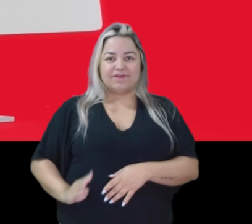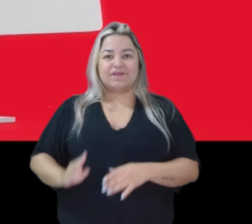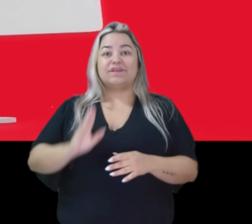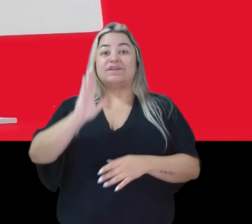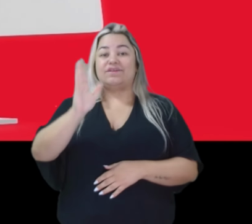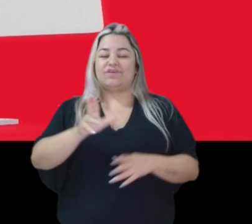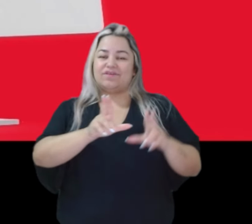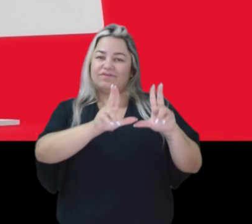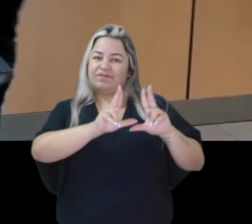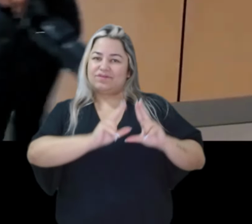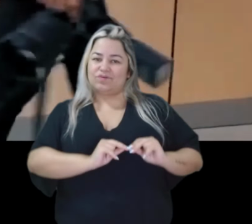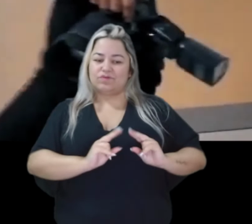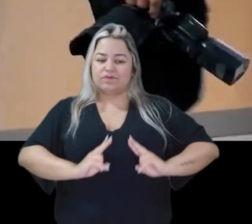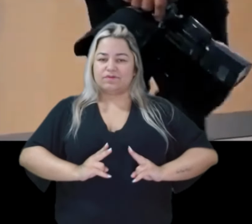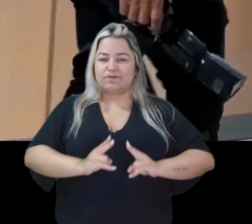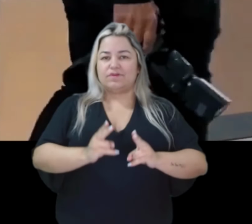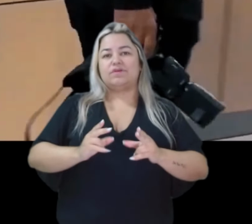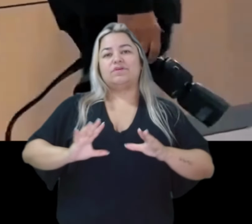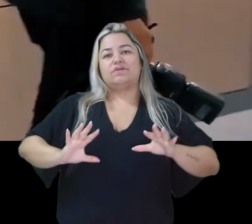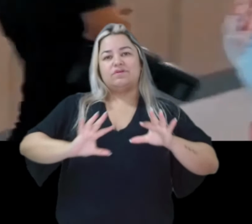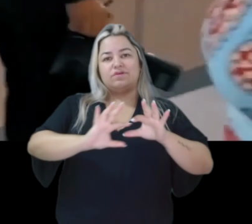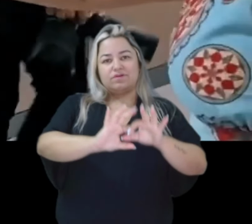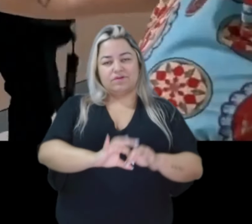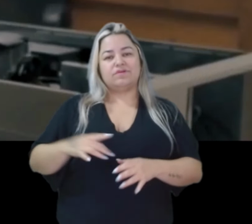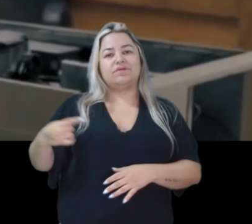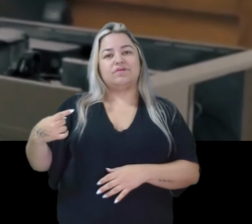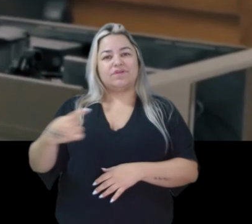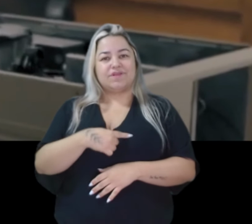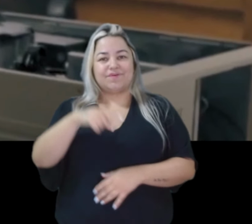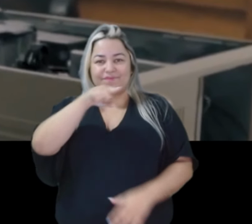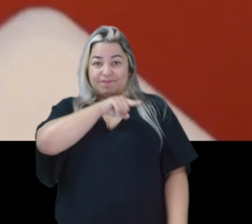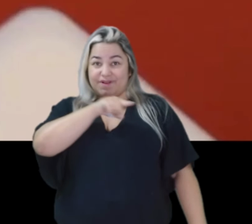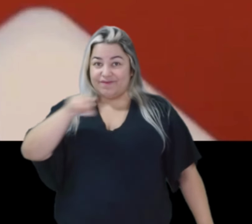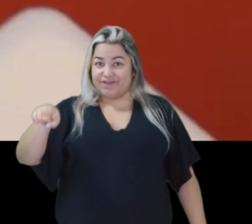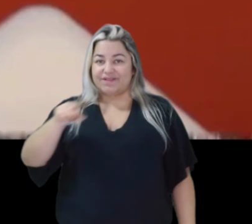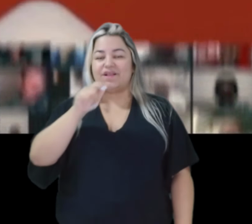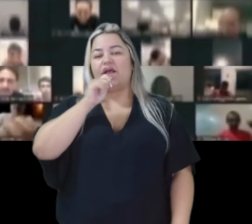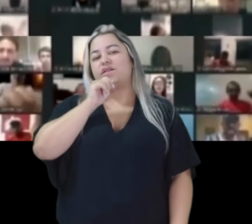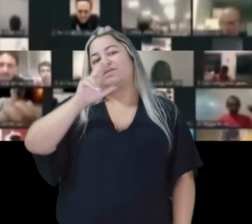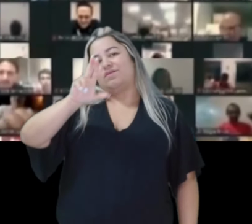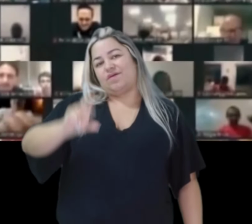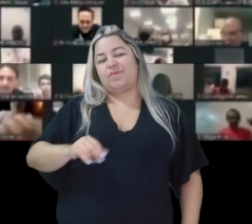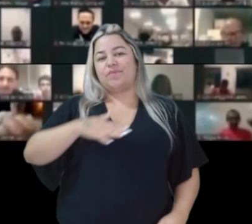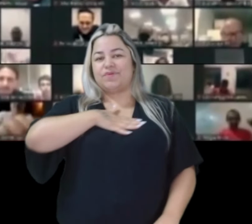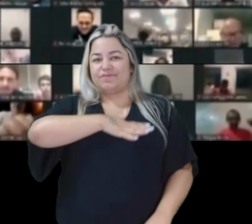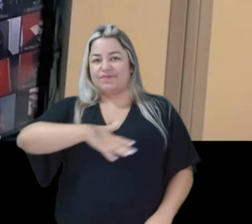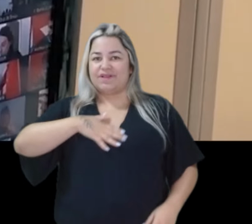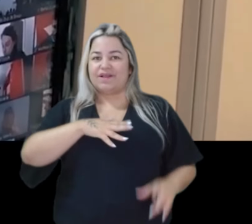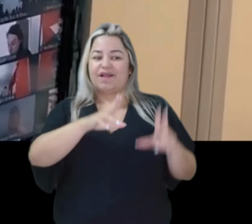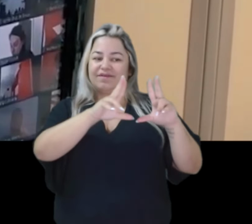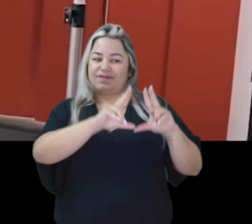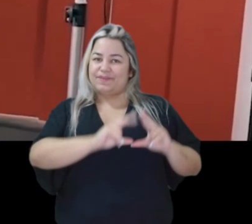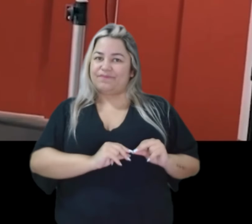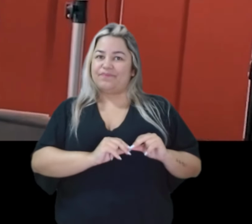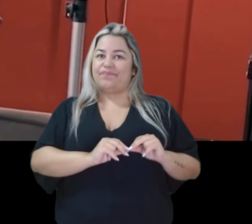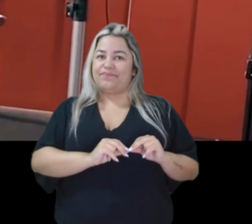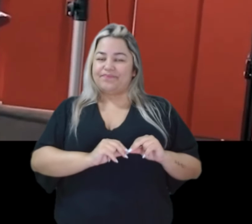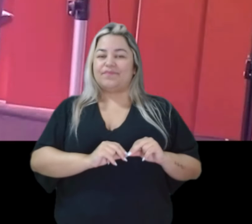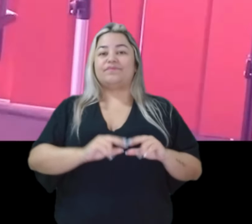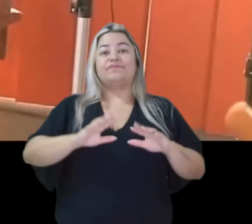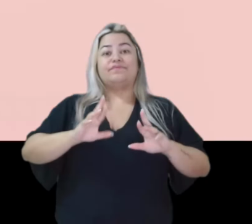é de casa, siga em sintonia com a gente. E para você, que ainda não é, muito prazer. Fazemos parte